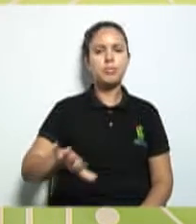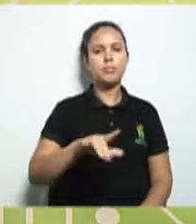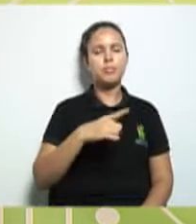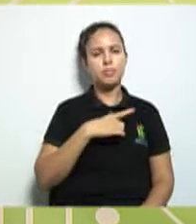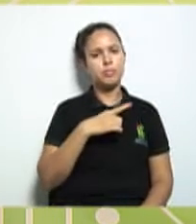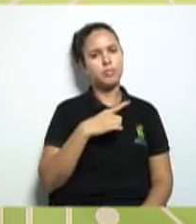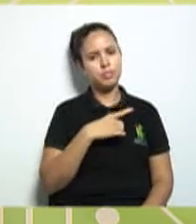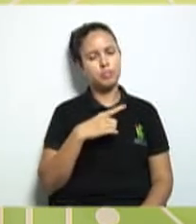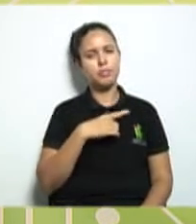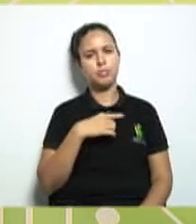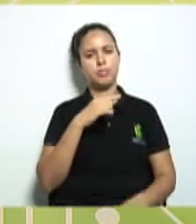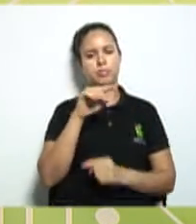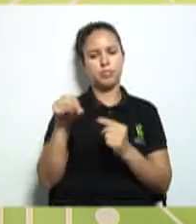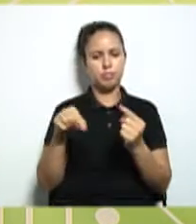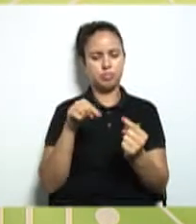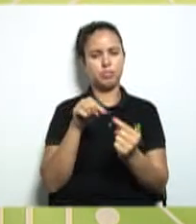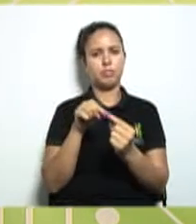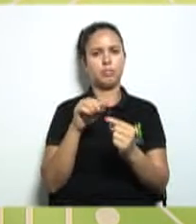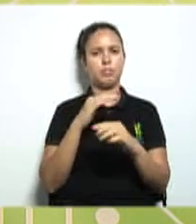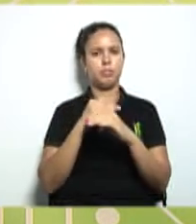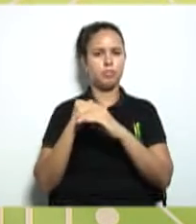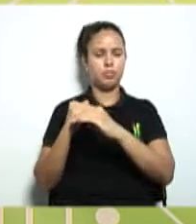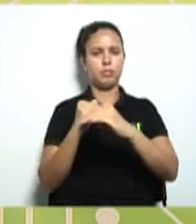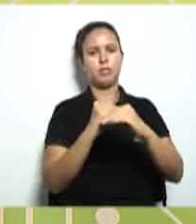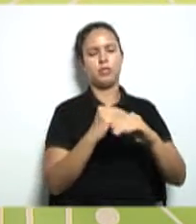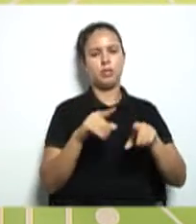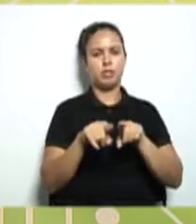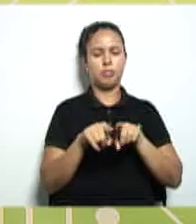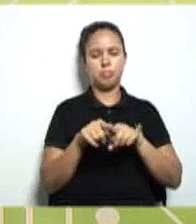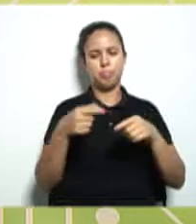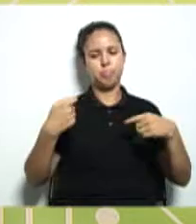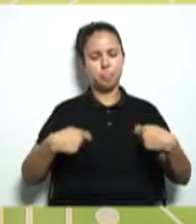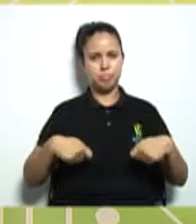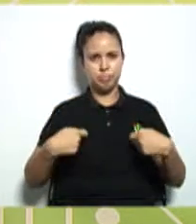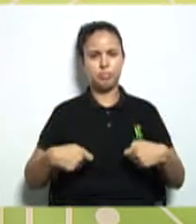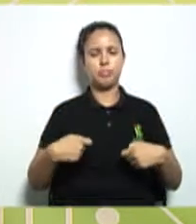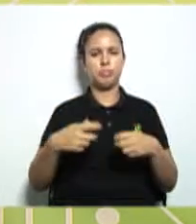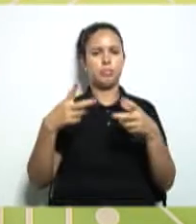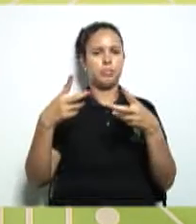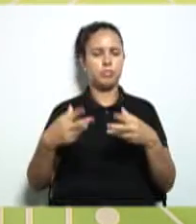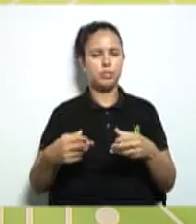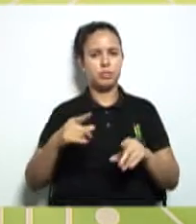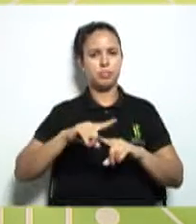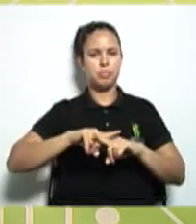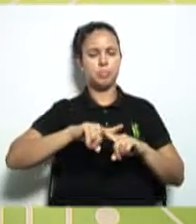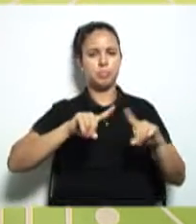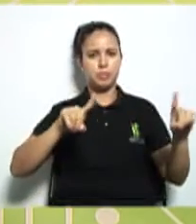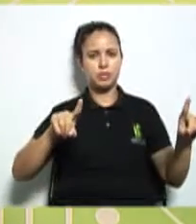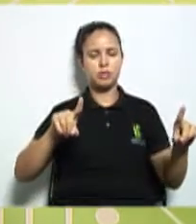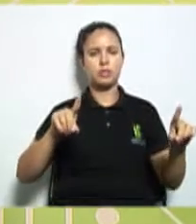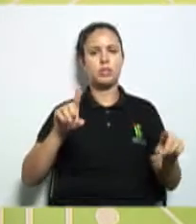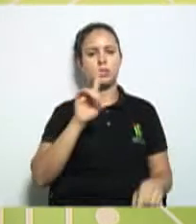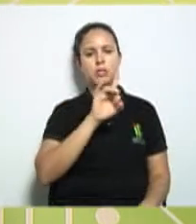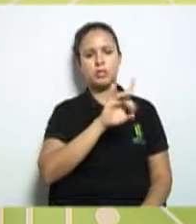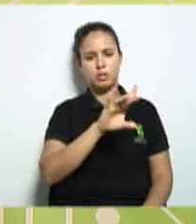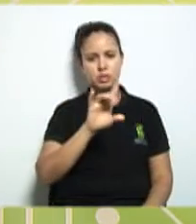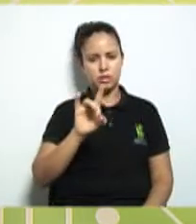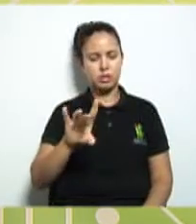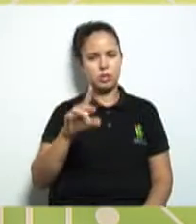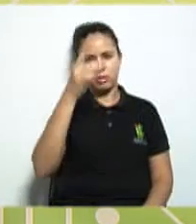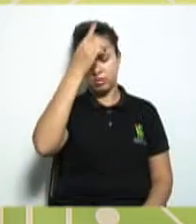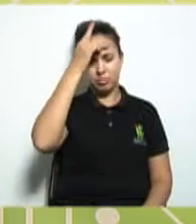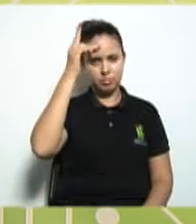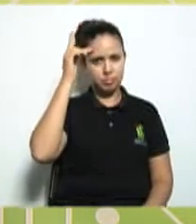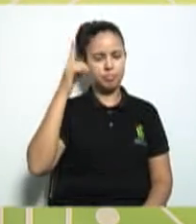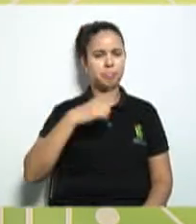têm o mesmo objetivo e as mesmas necessidades. Mas, porém, cada pessoa ela tem o seu